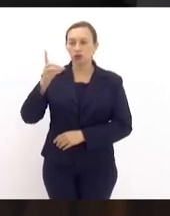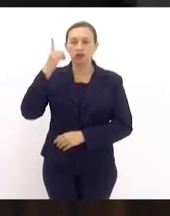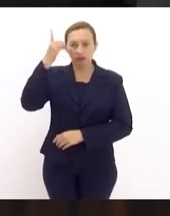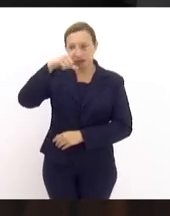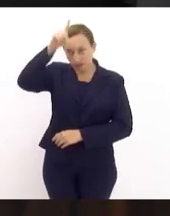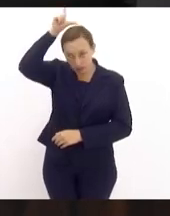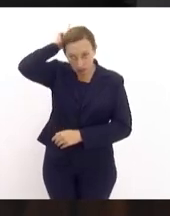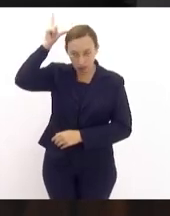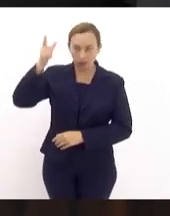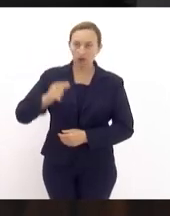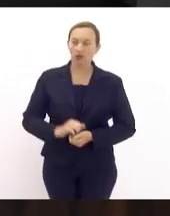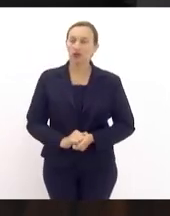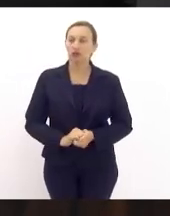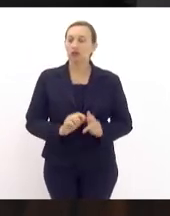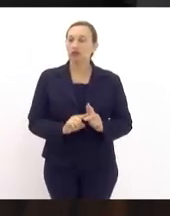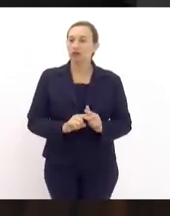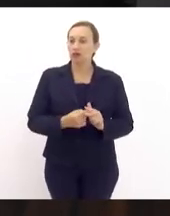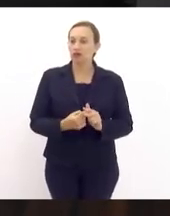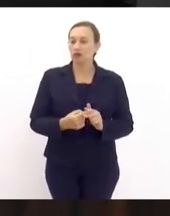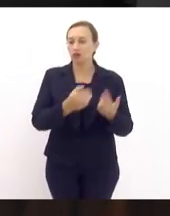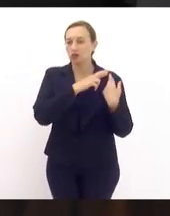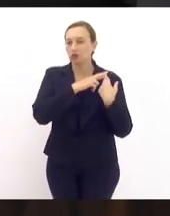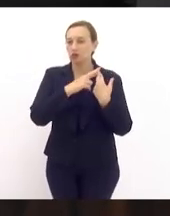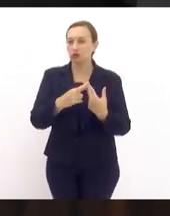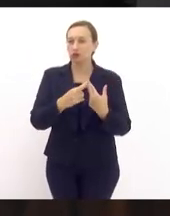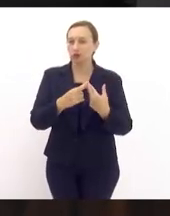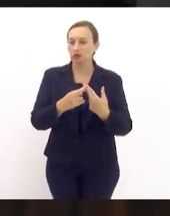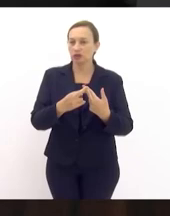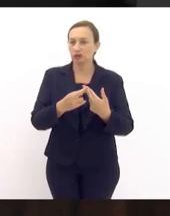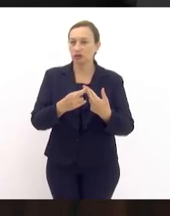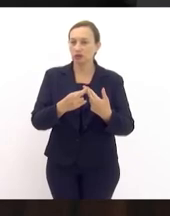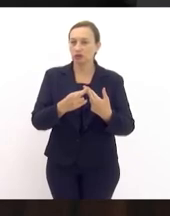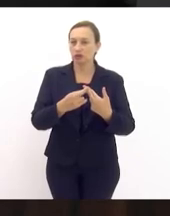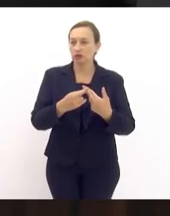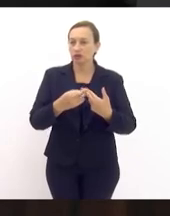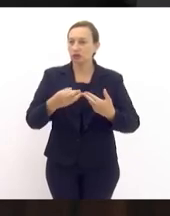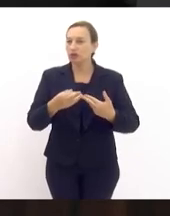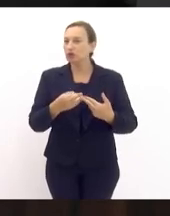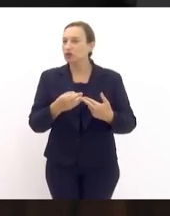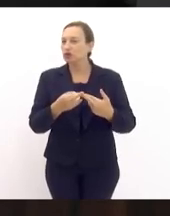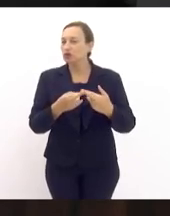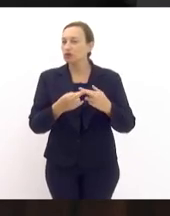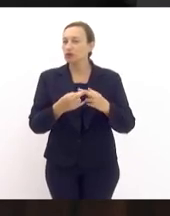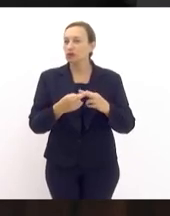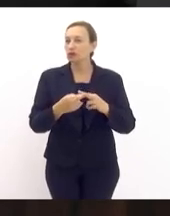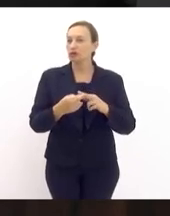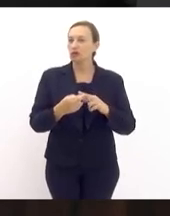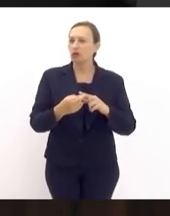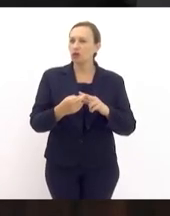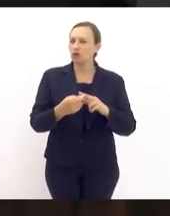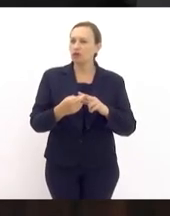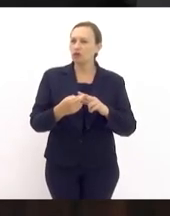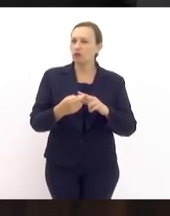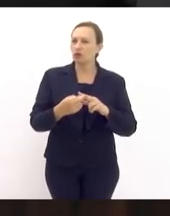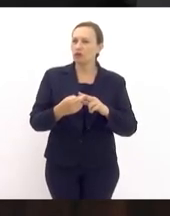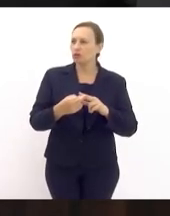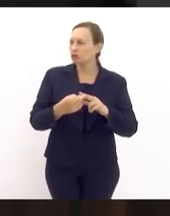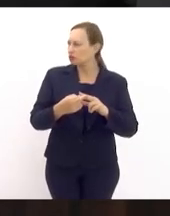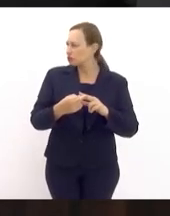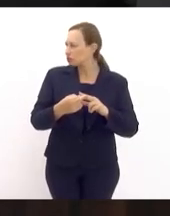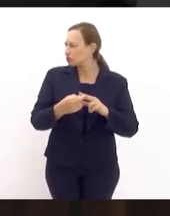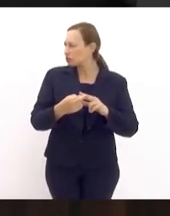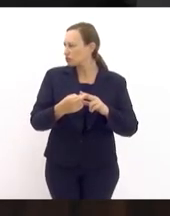que regulamenta a responsabilidade dos fornecedores sobre a obsolescência programada de